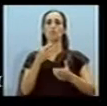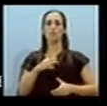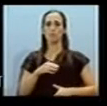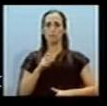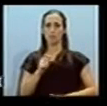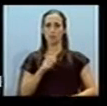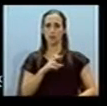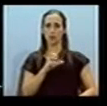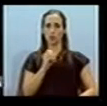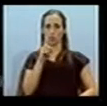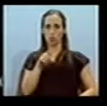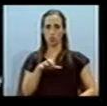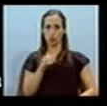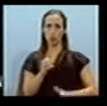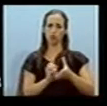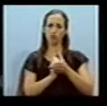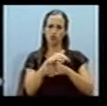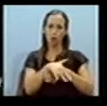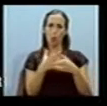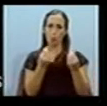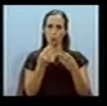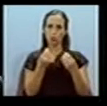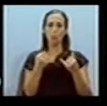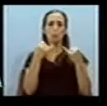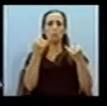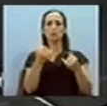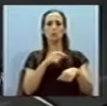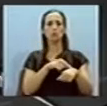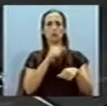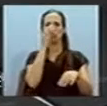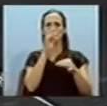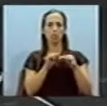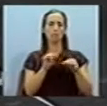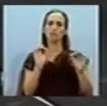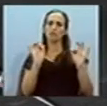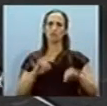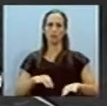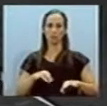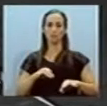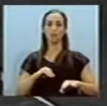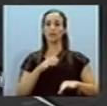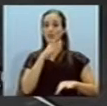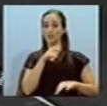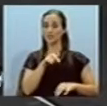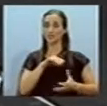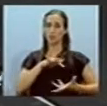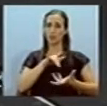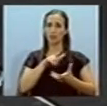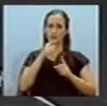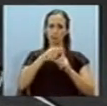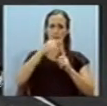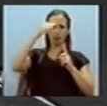atividade vulcânica muito intensa, mas que terminou muito pouco depois. Quer dizer que este planeta arrefeceu muito